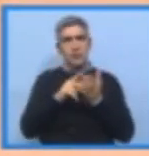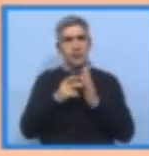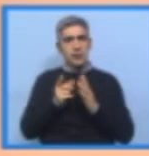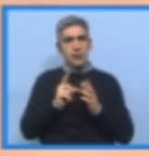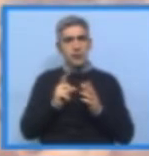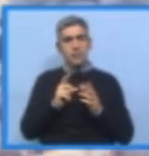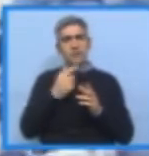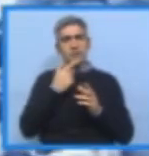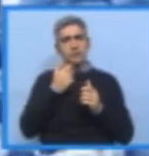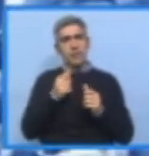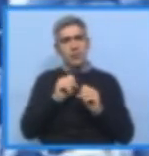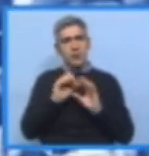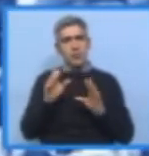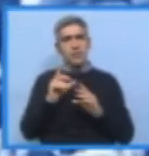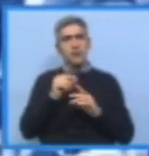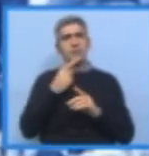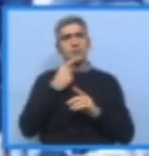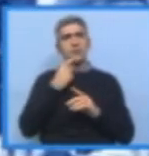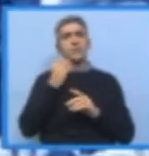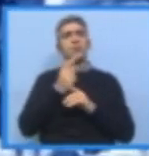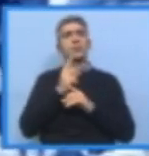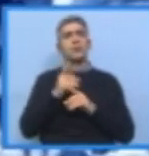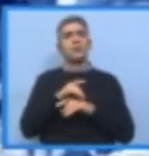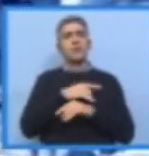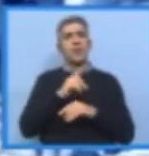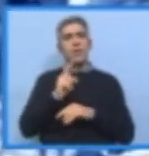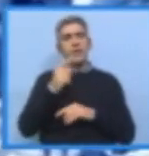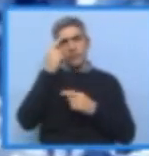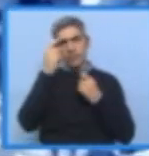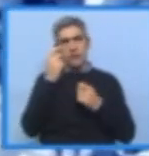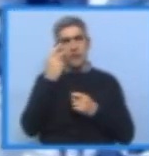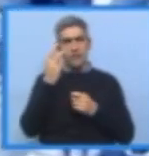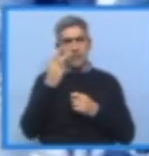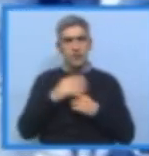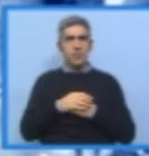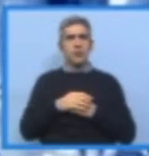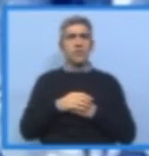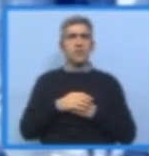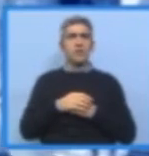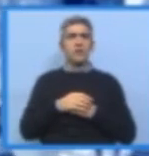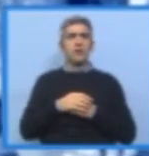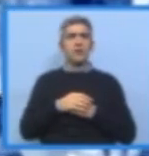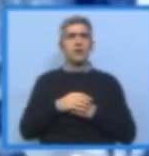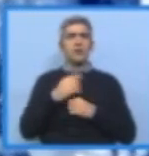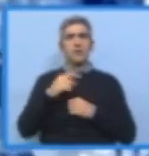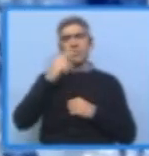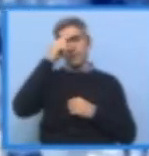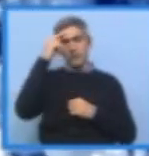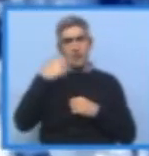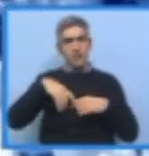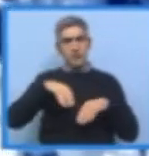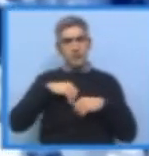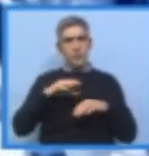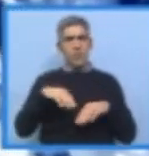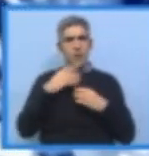e para perceber porque é que um médico deve pensar na vida, não tem muita dificuldade em aceitar